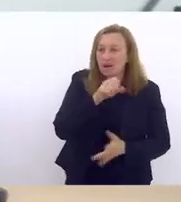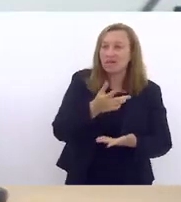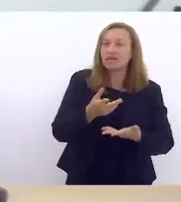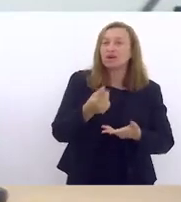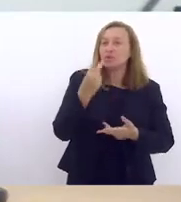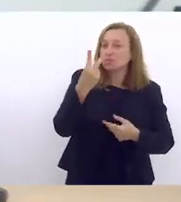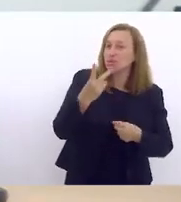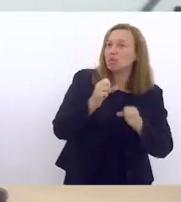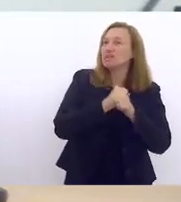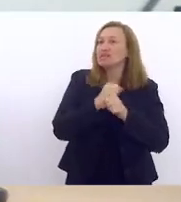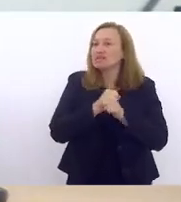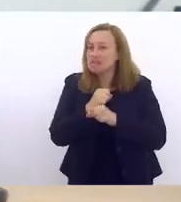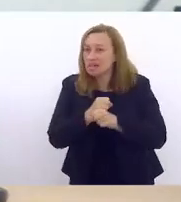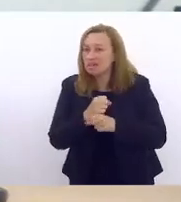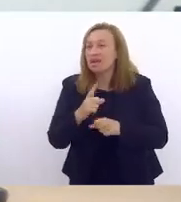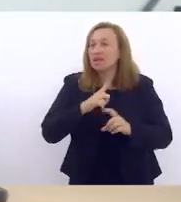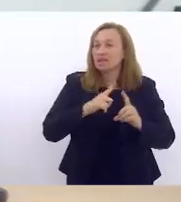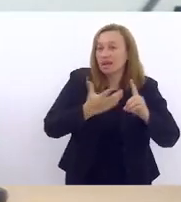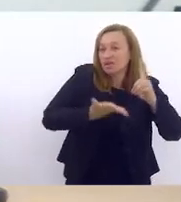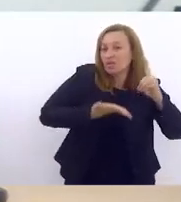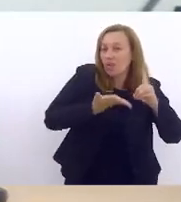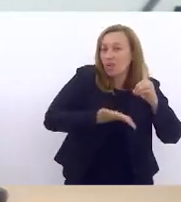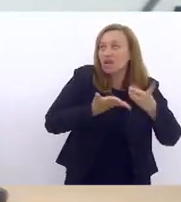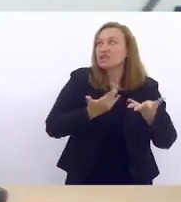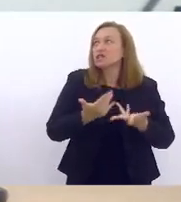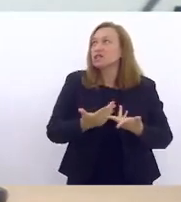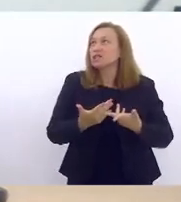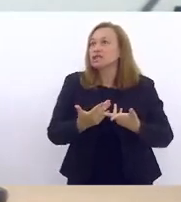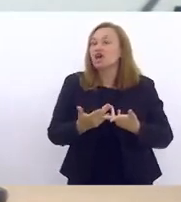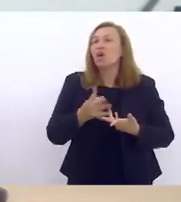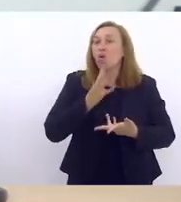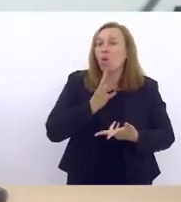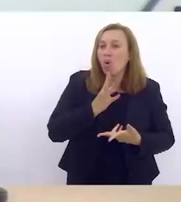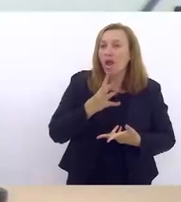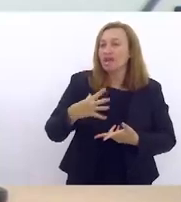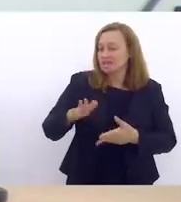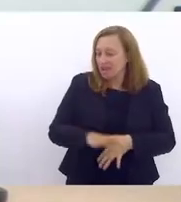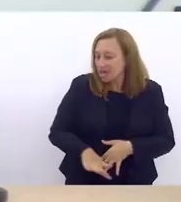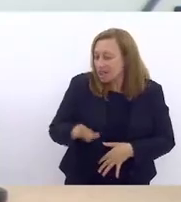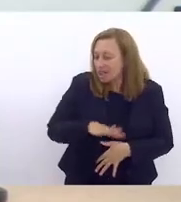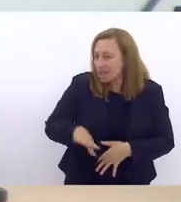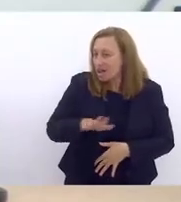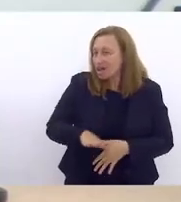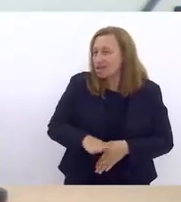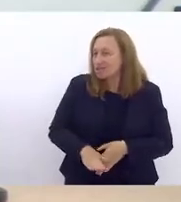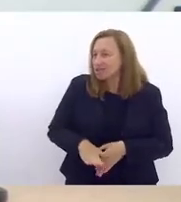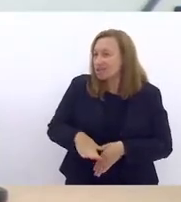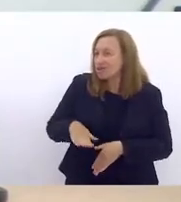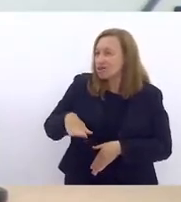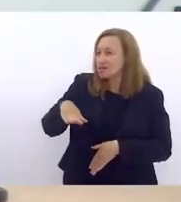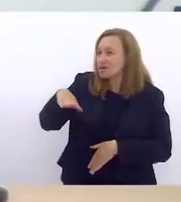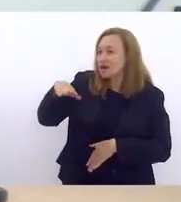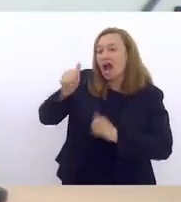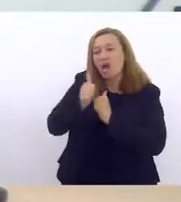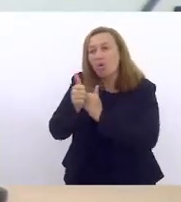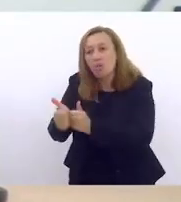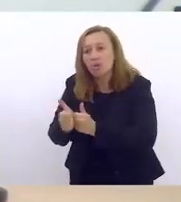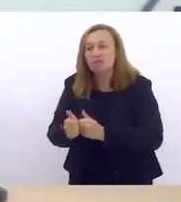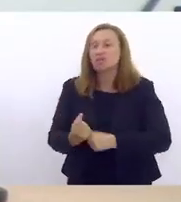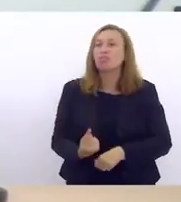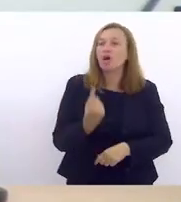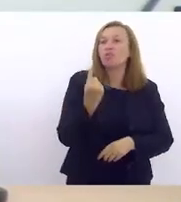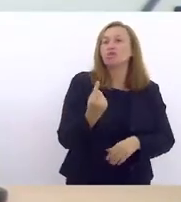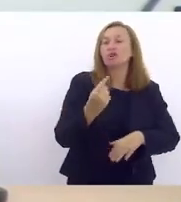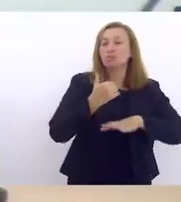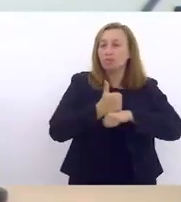por 2 anos. Tem doulas que criam vínculos, né, que conhecem os filhos e que doulam pela segunda vez. Então, nós somos a única profissional